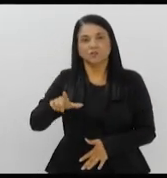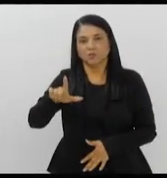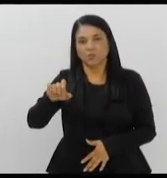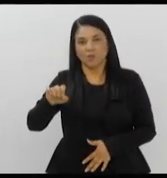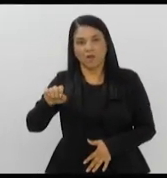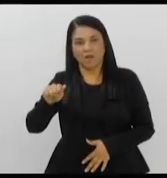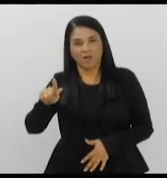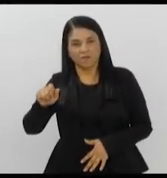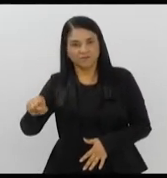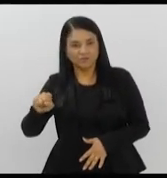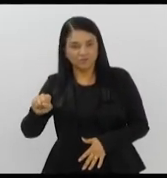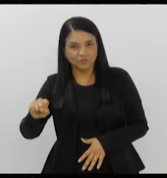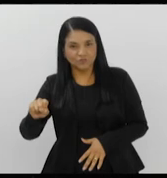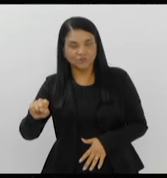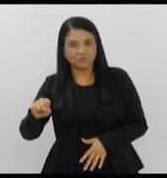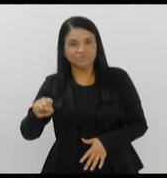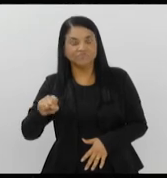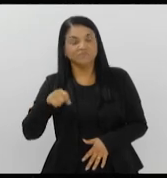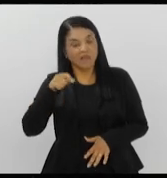compromisso.